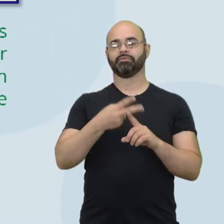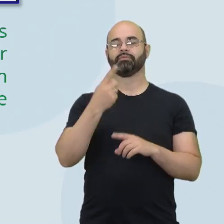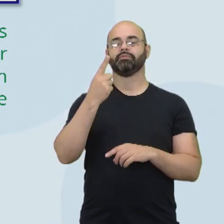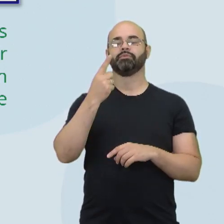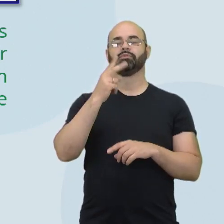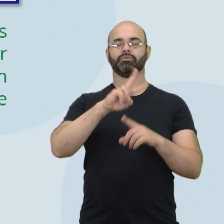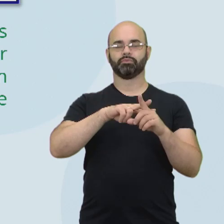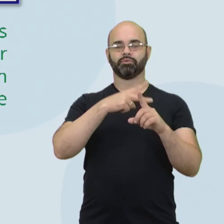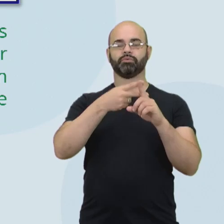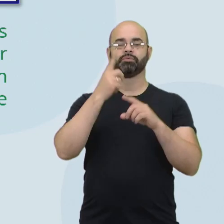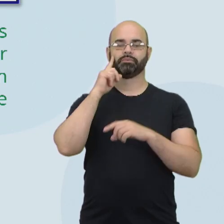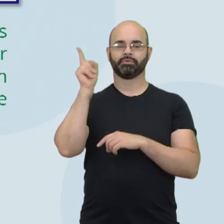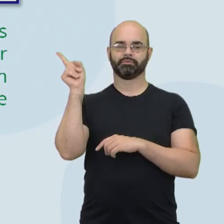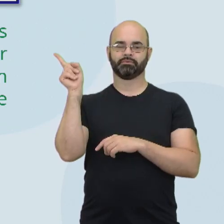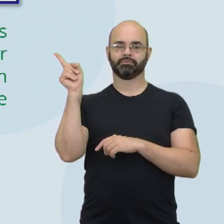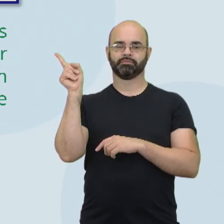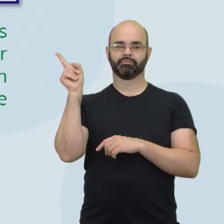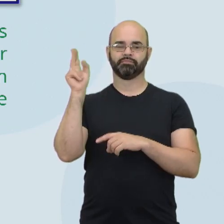120 e